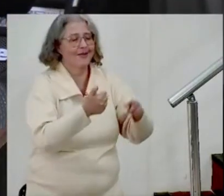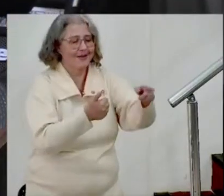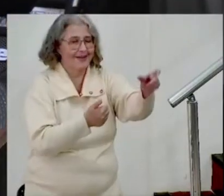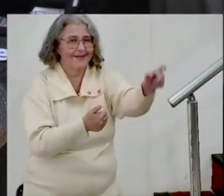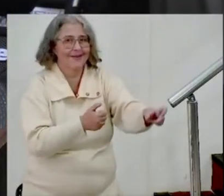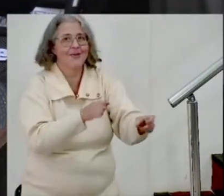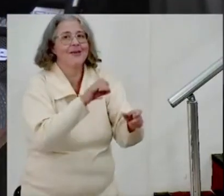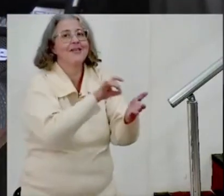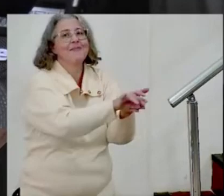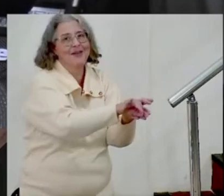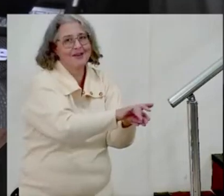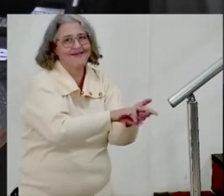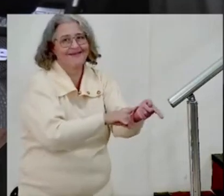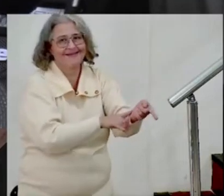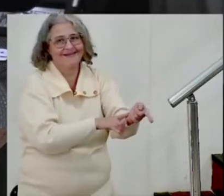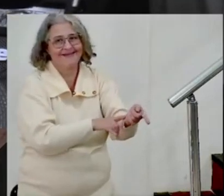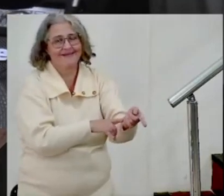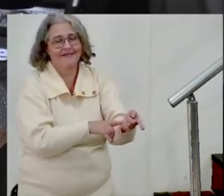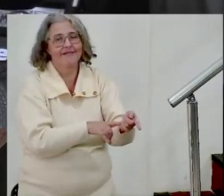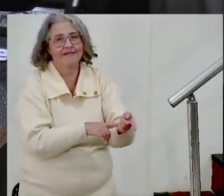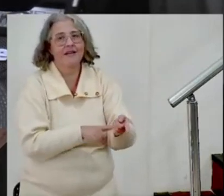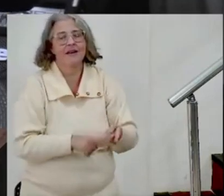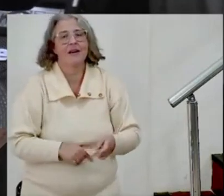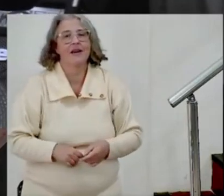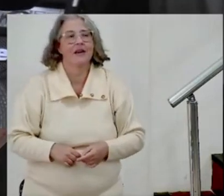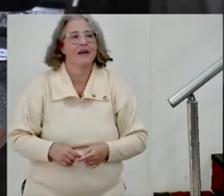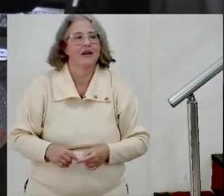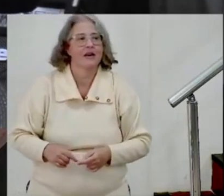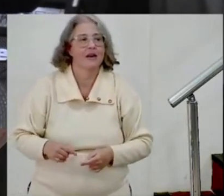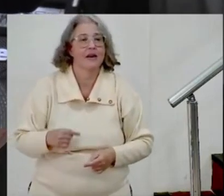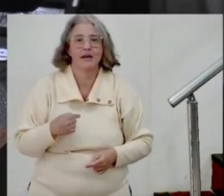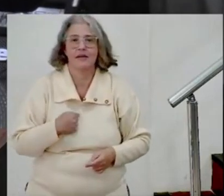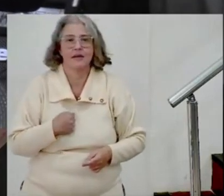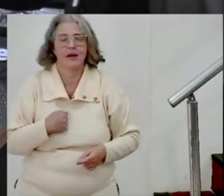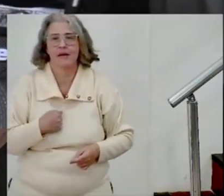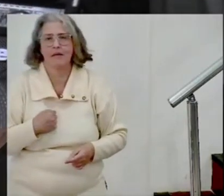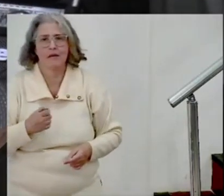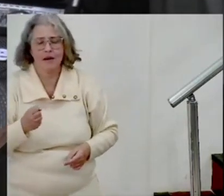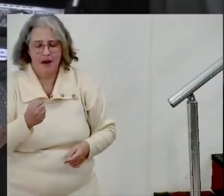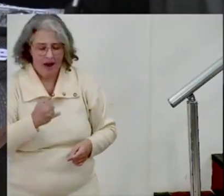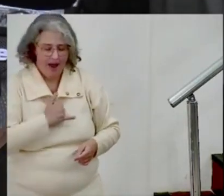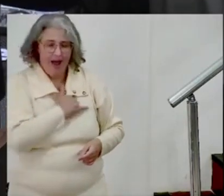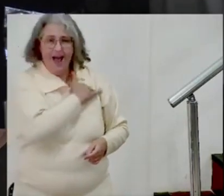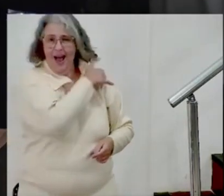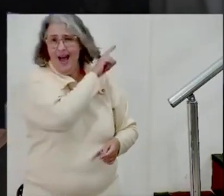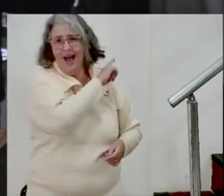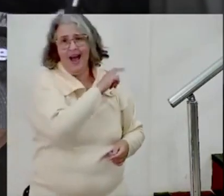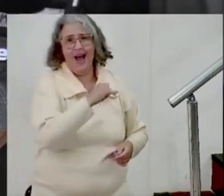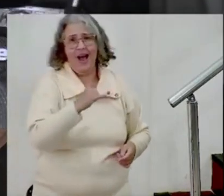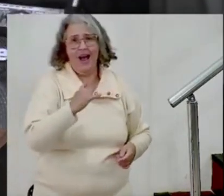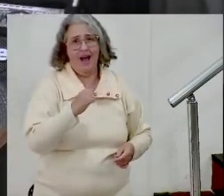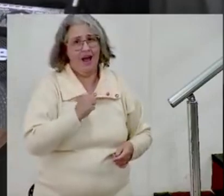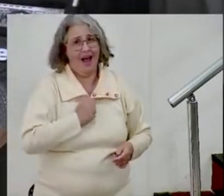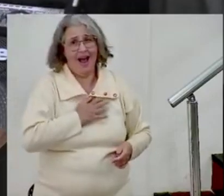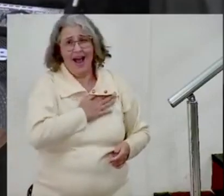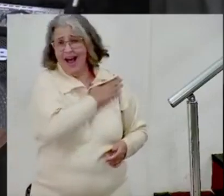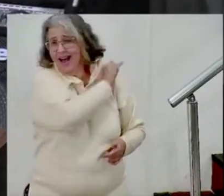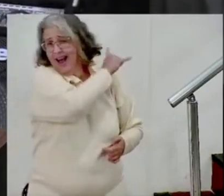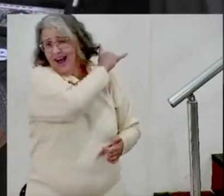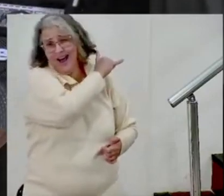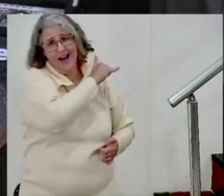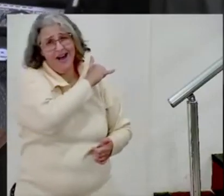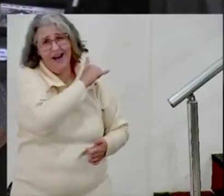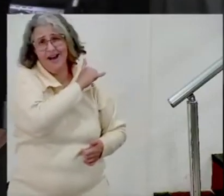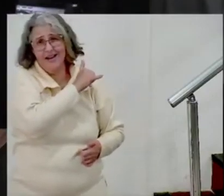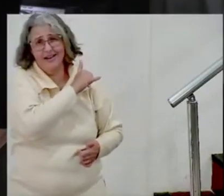conosco? Foi Deus falando com o pai dele, o Acaz, e o pai dele não quis confiar, lembra da história? E Deus disse, porque você não quis confiar, as águas do Eufrates vão